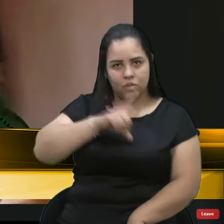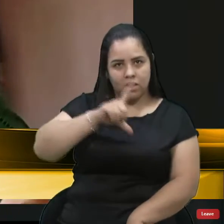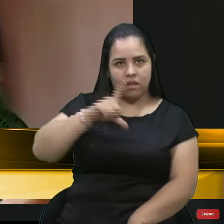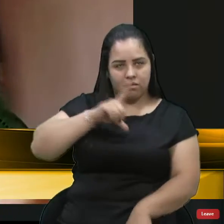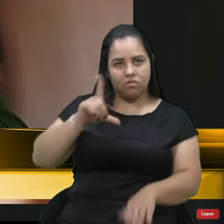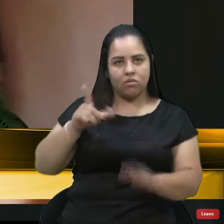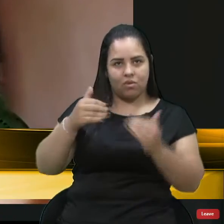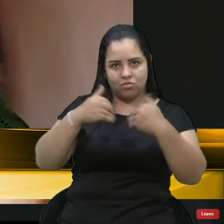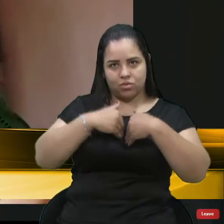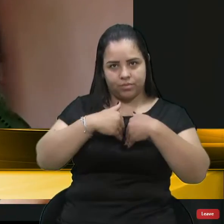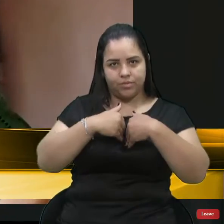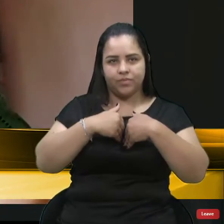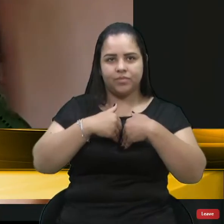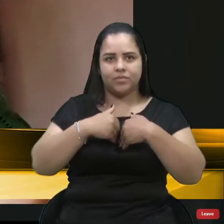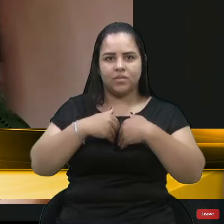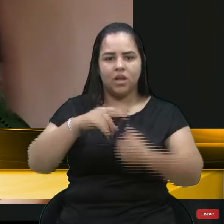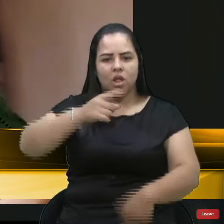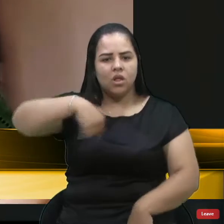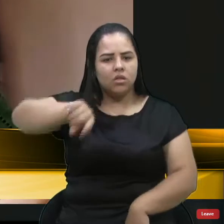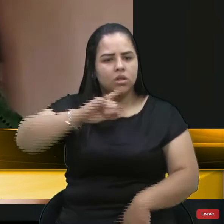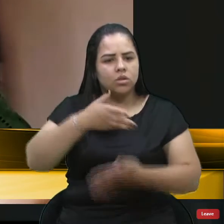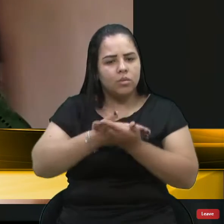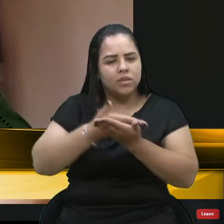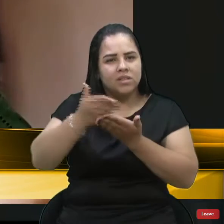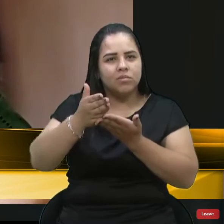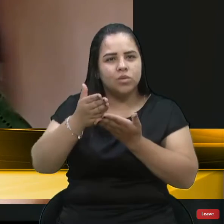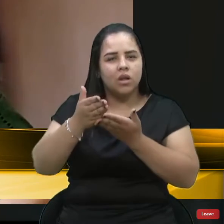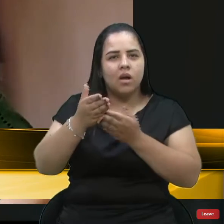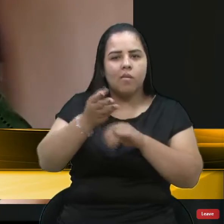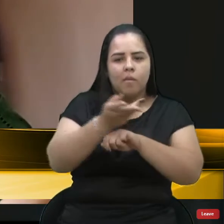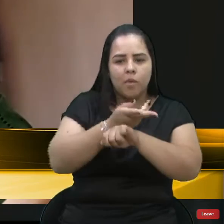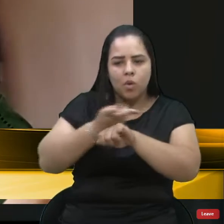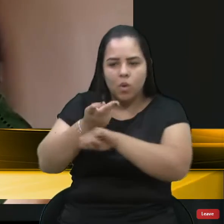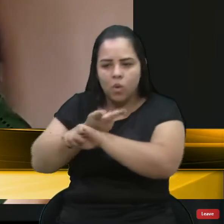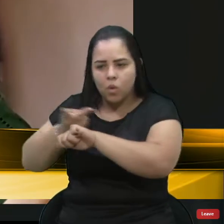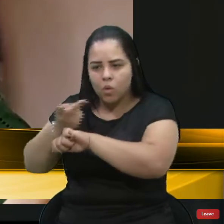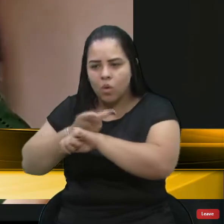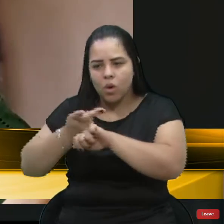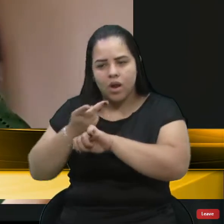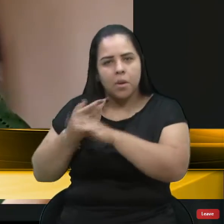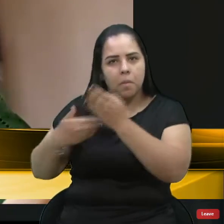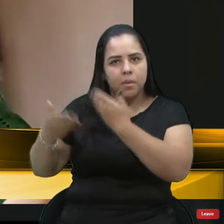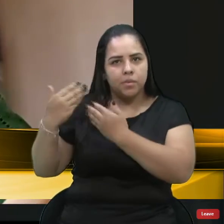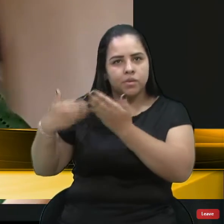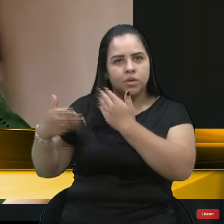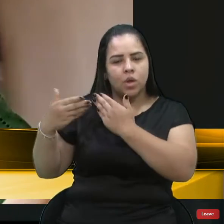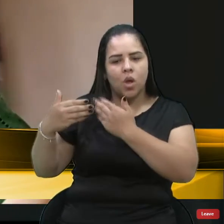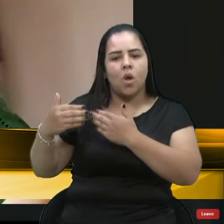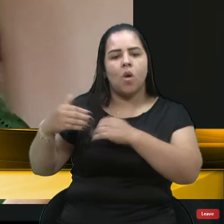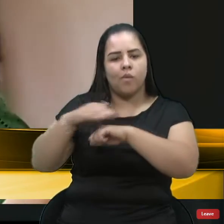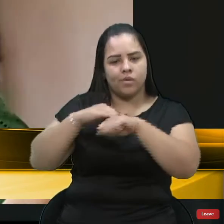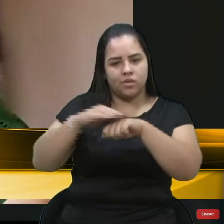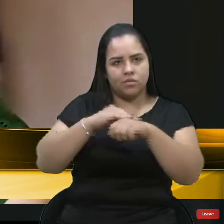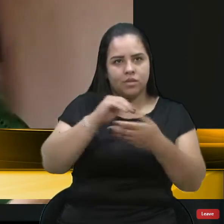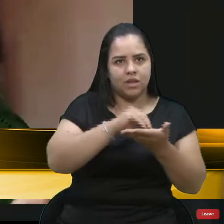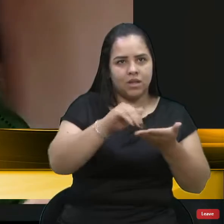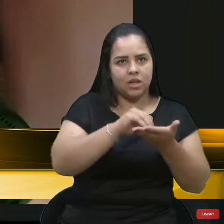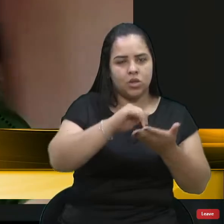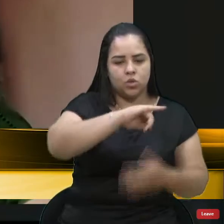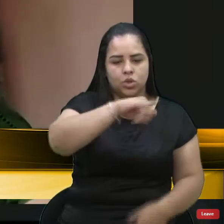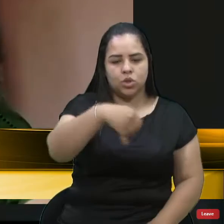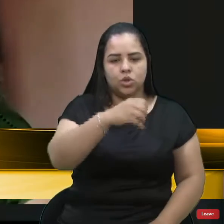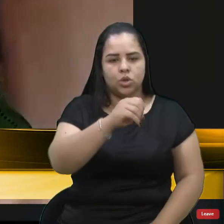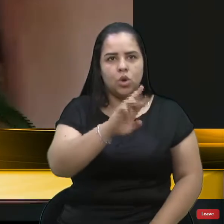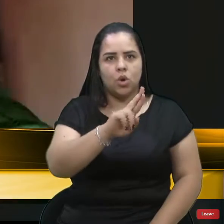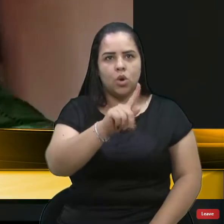portanto, então, nós começamos, né, uma busca. À época, então, conversamos com o secretário, né, Jorge, que era o